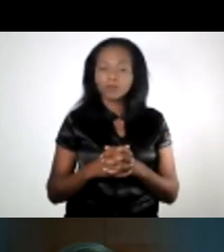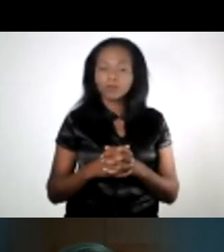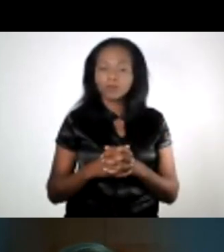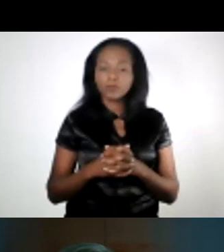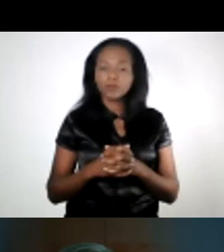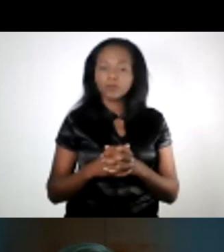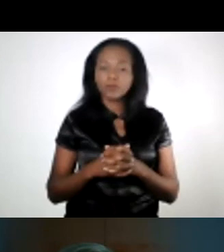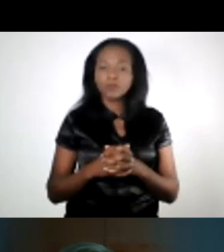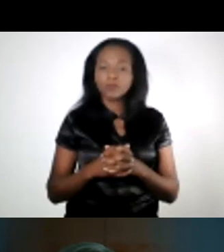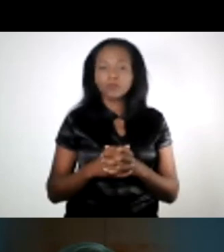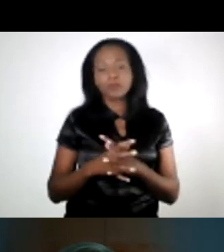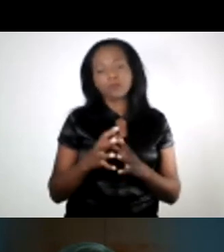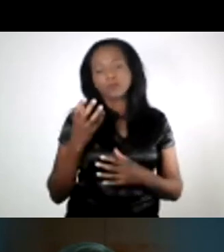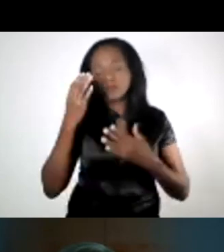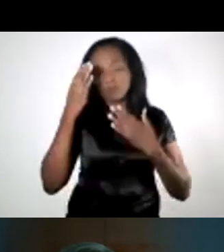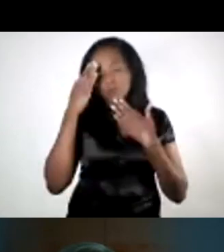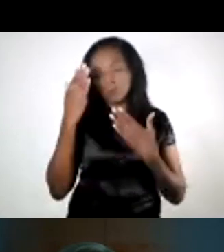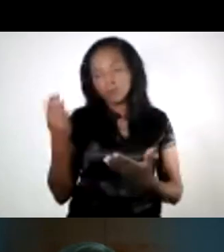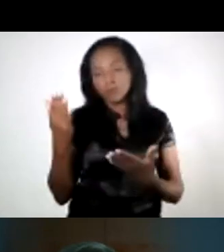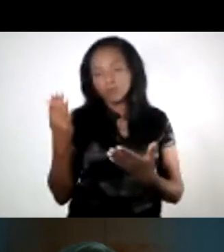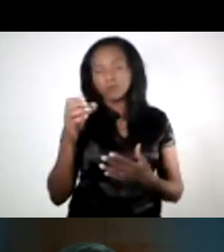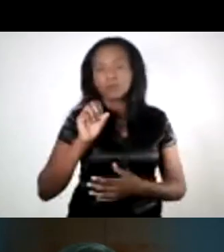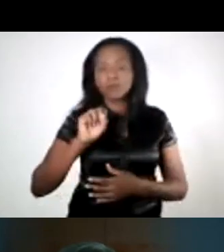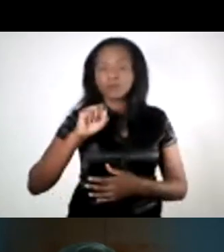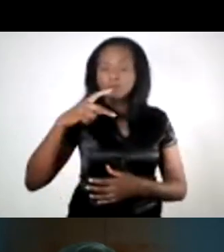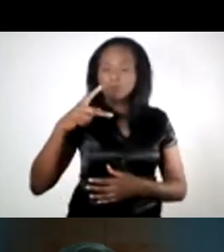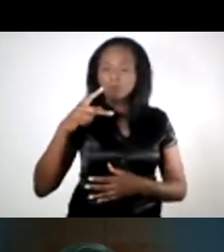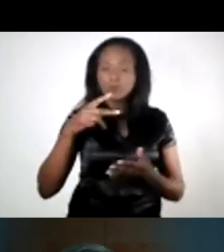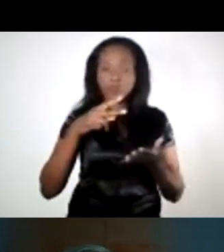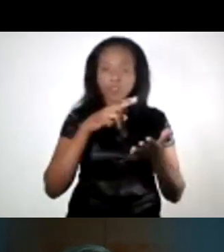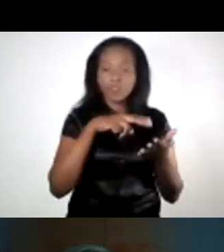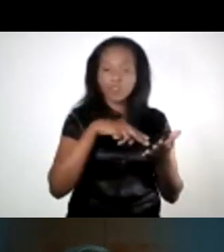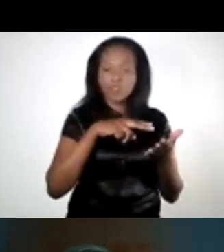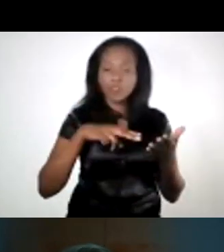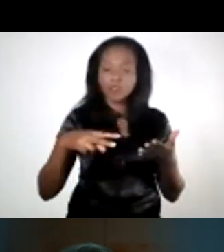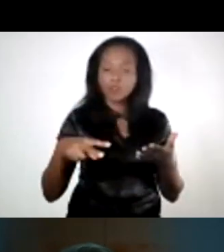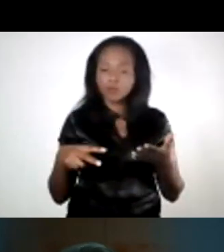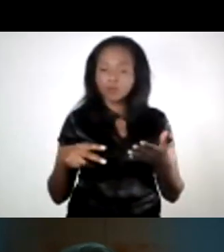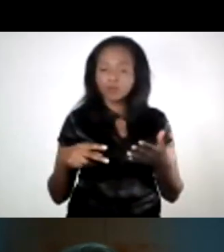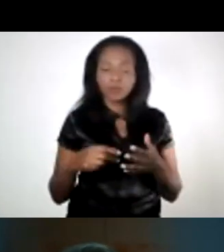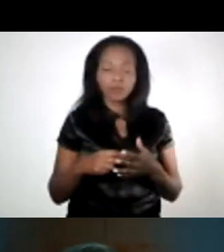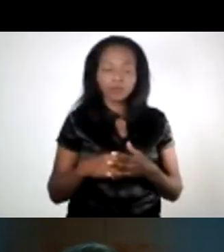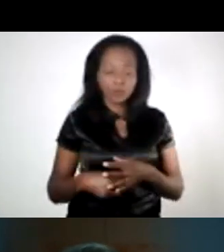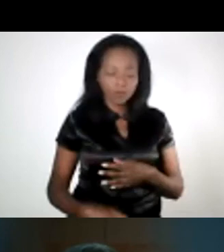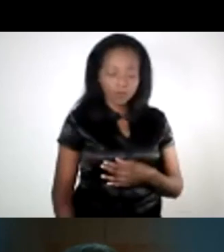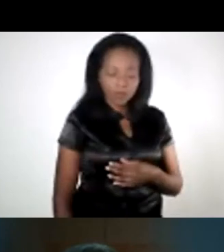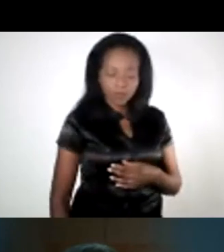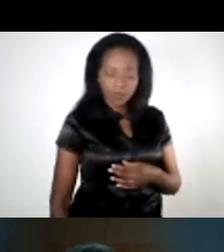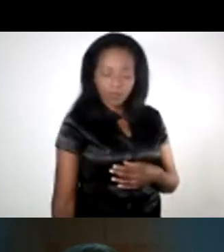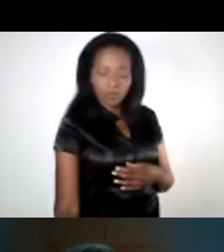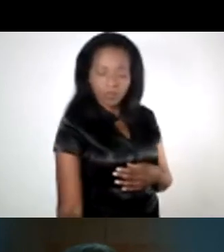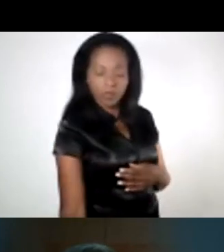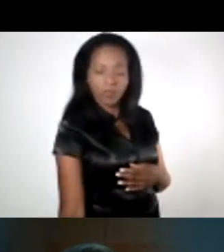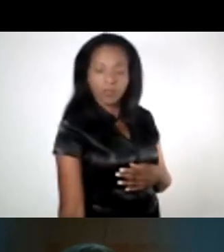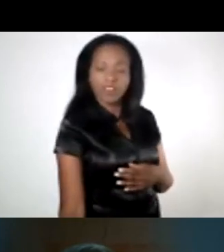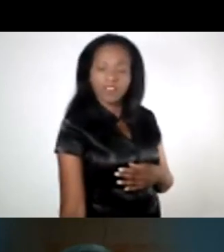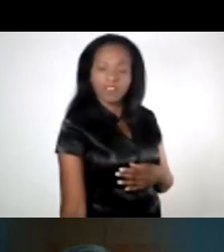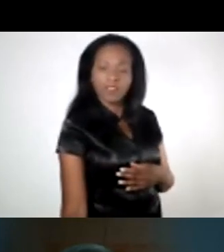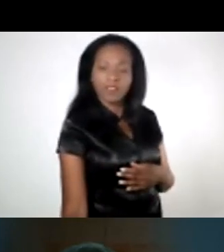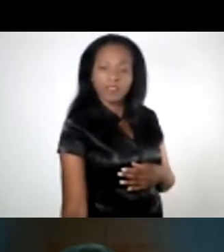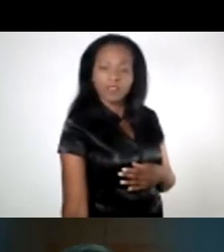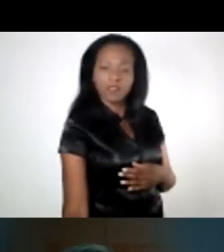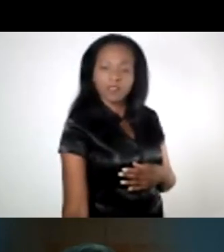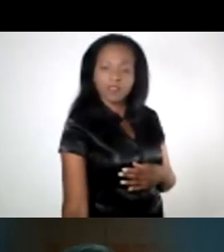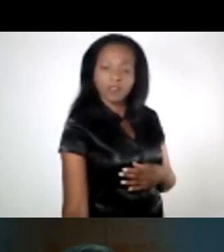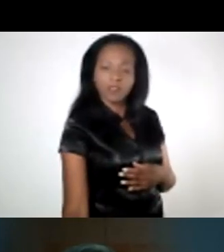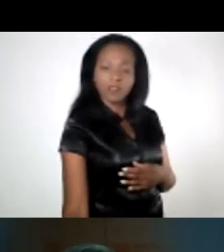Eu queria agradecer as SP Leituras, né, também a Biblioteca de Mulheres, né, Mulheres Negras na Biblioteca, né,